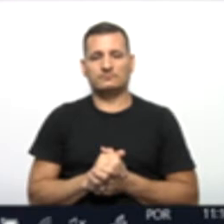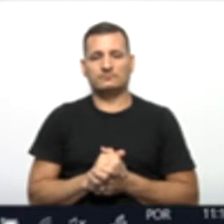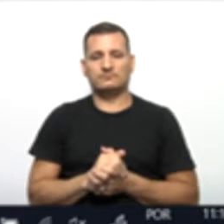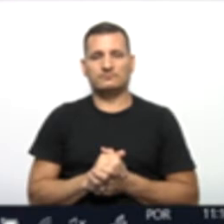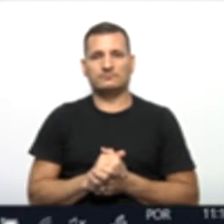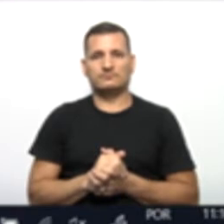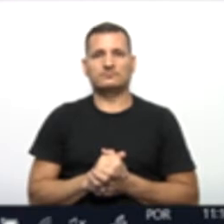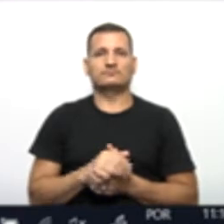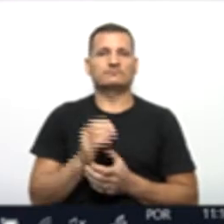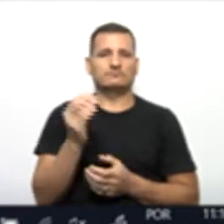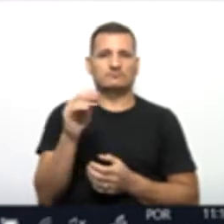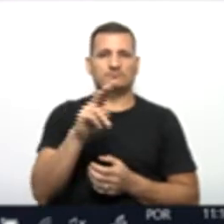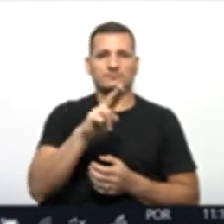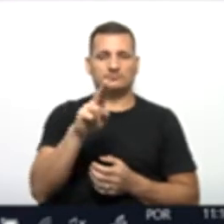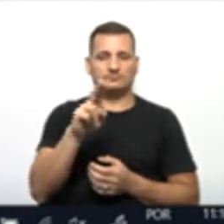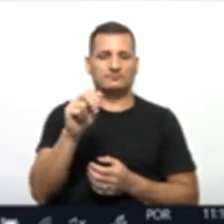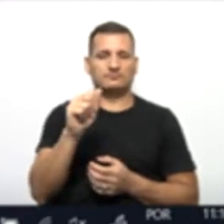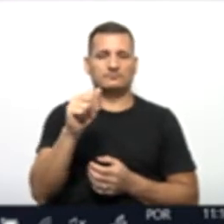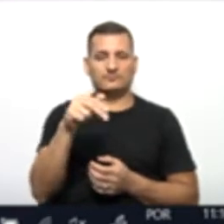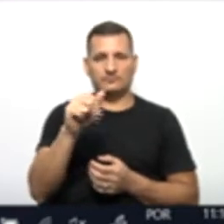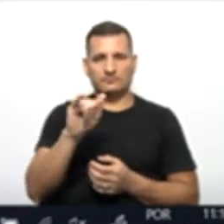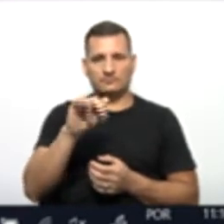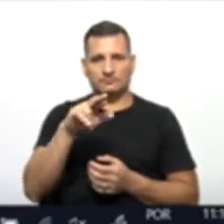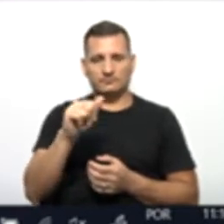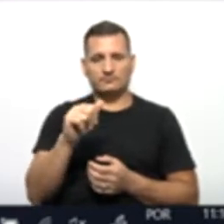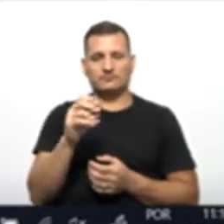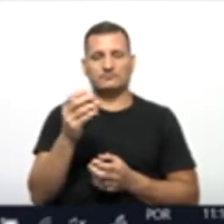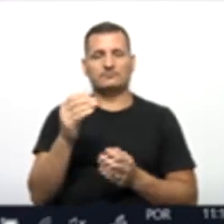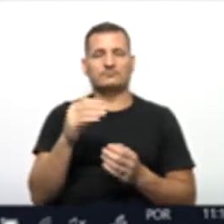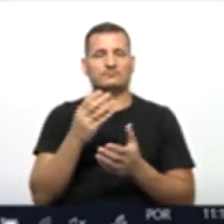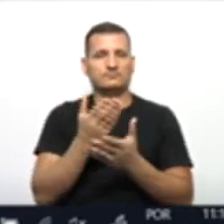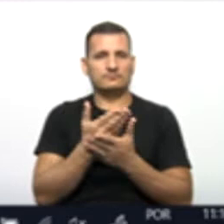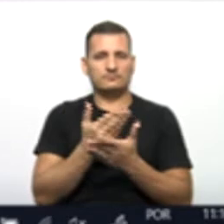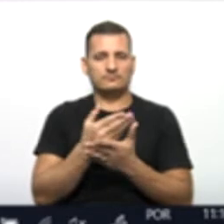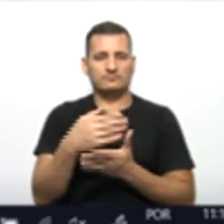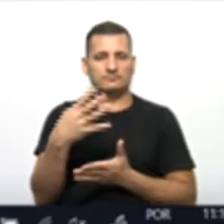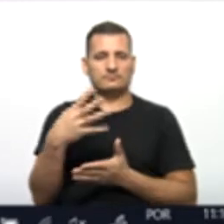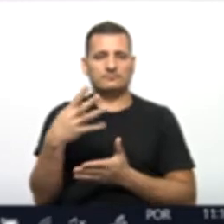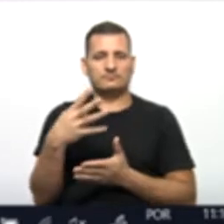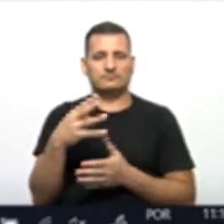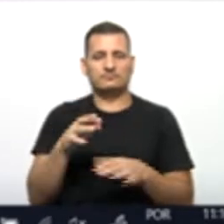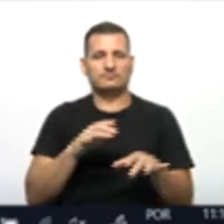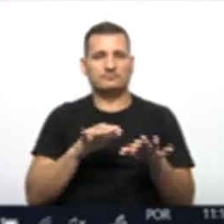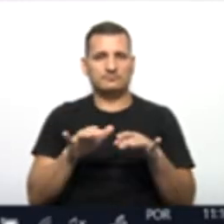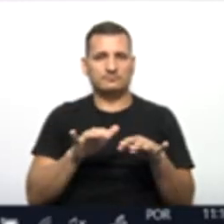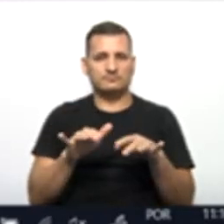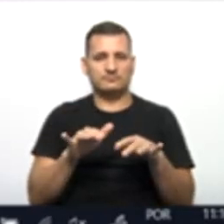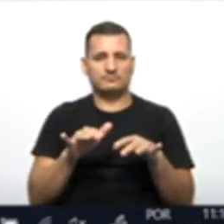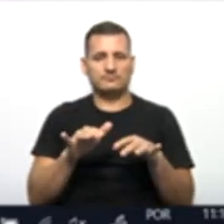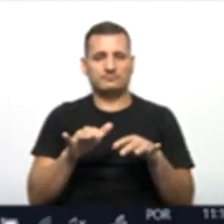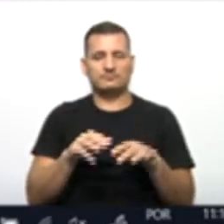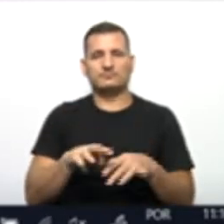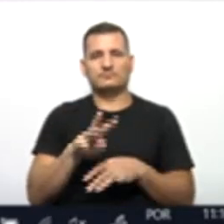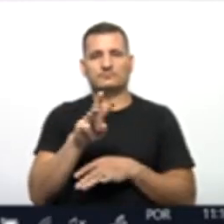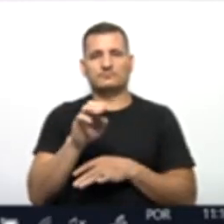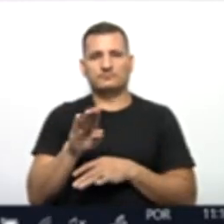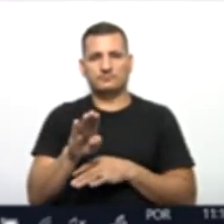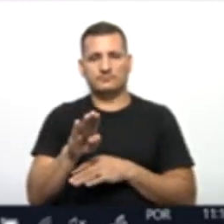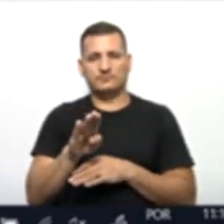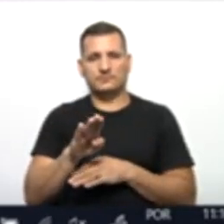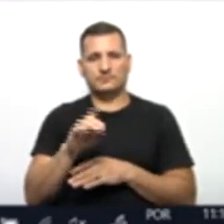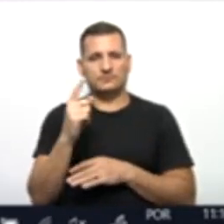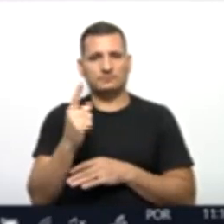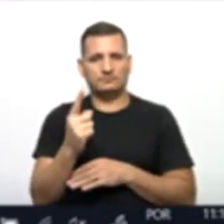e eu vou deixar uma mensagem ao lado quatro de programação ou eb1